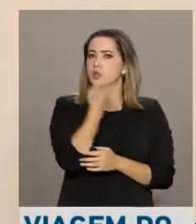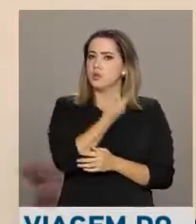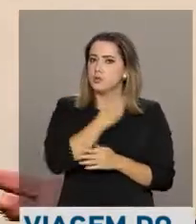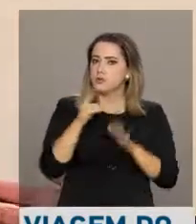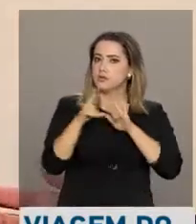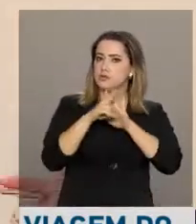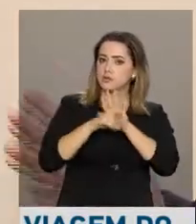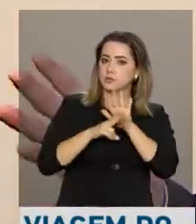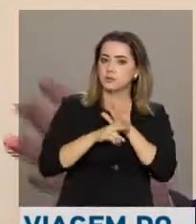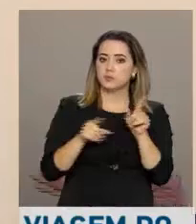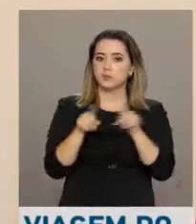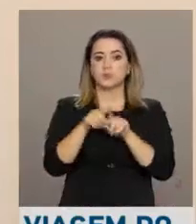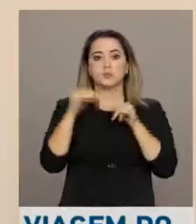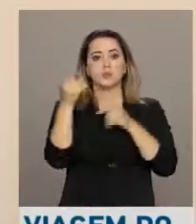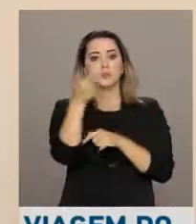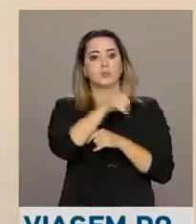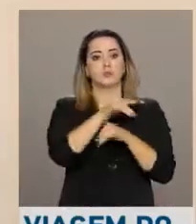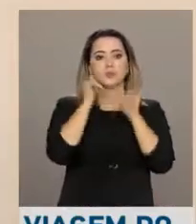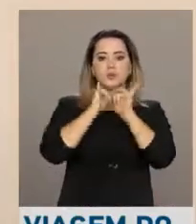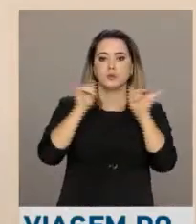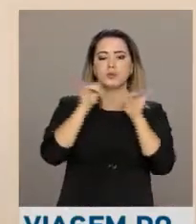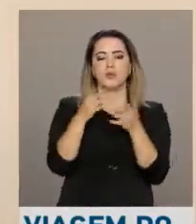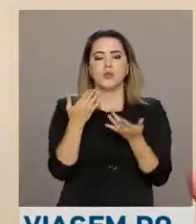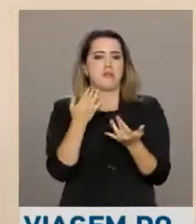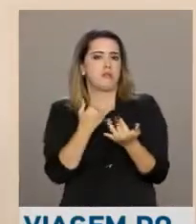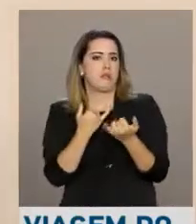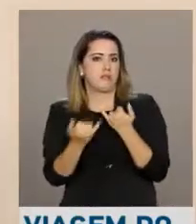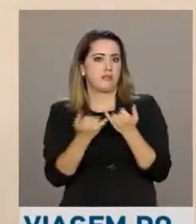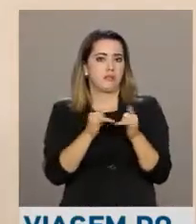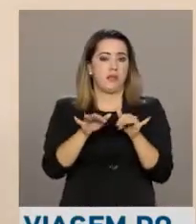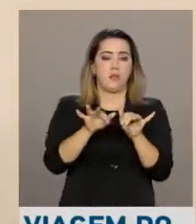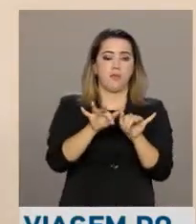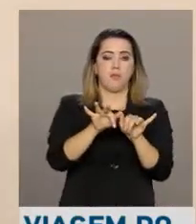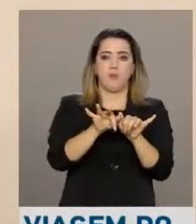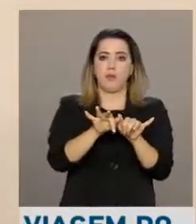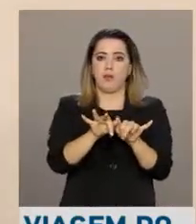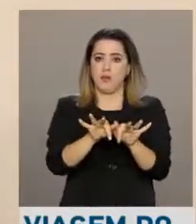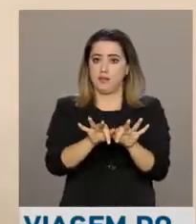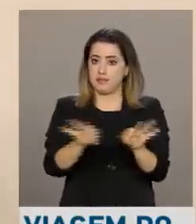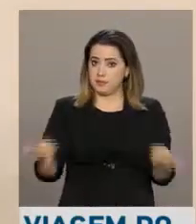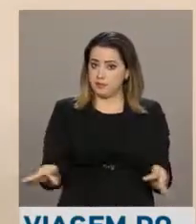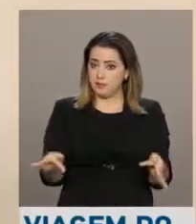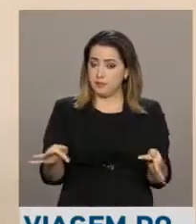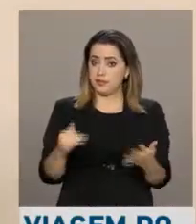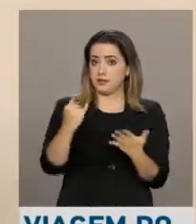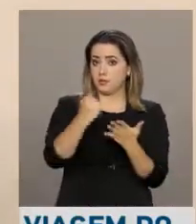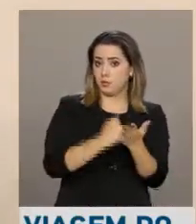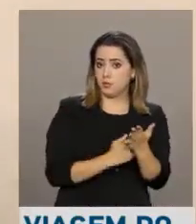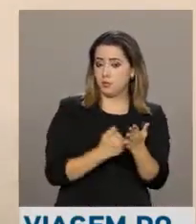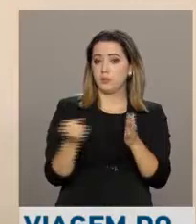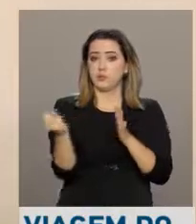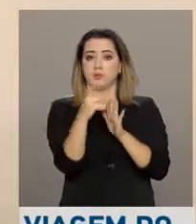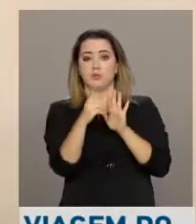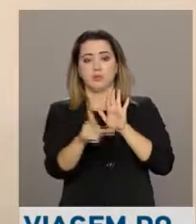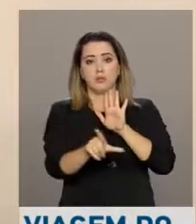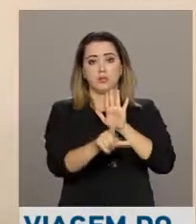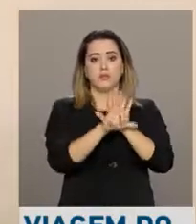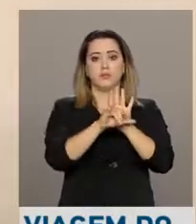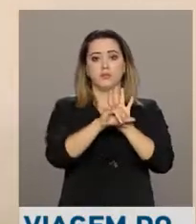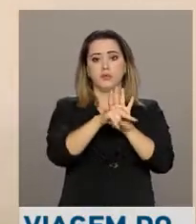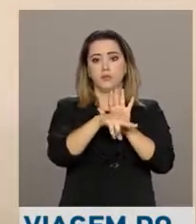por outras que eu estou anunciando por exemplo a simplificação tributária por exemplo a reforma da previdência a